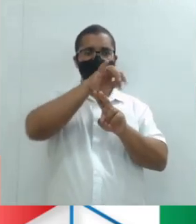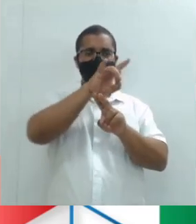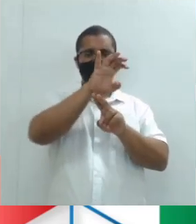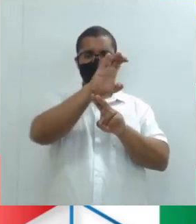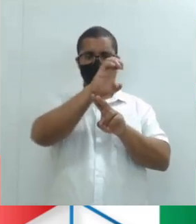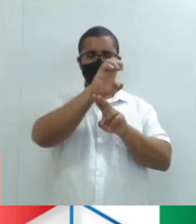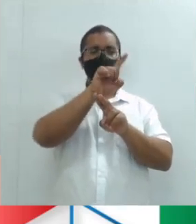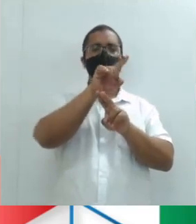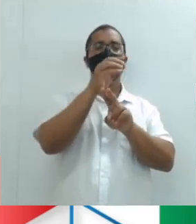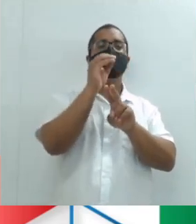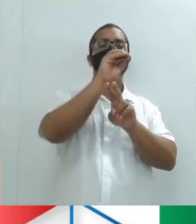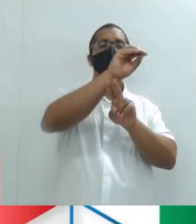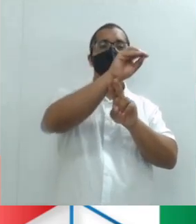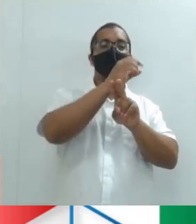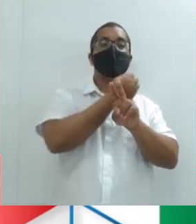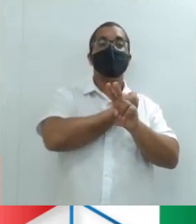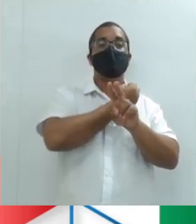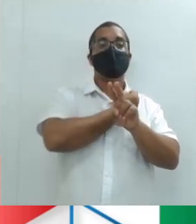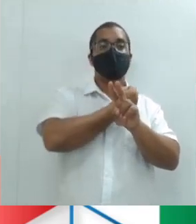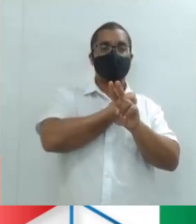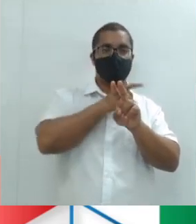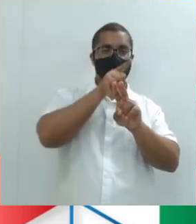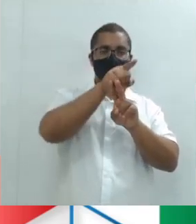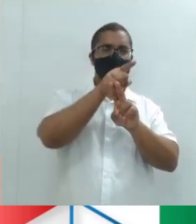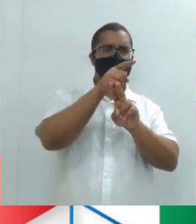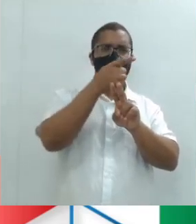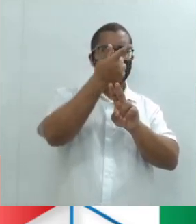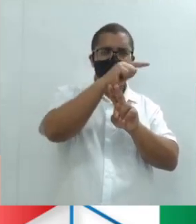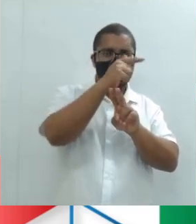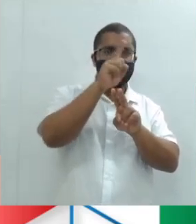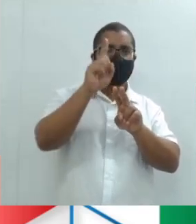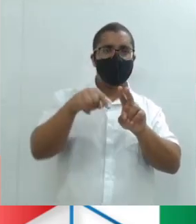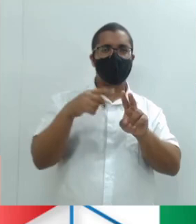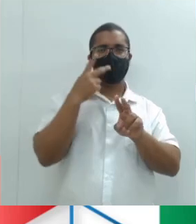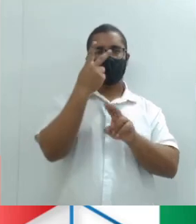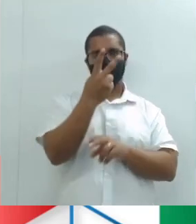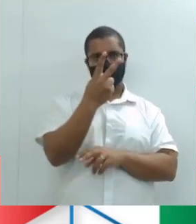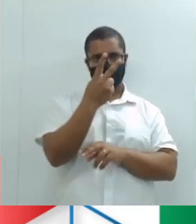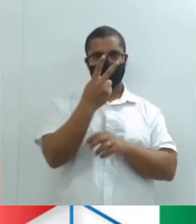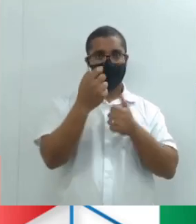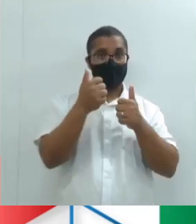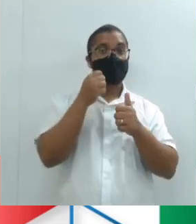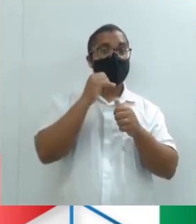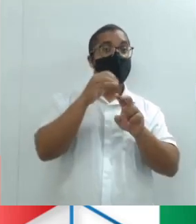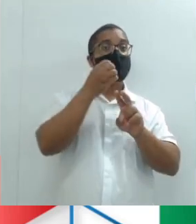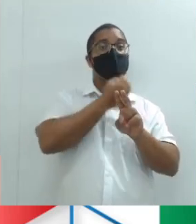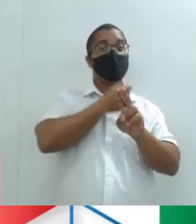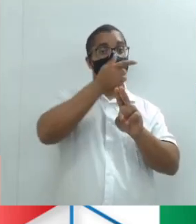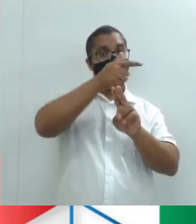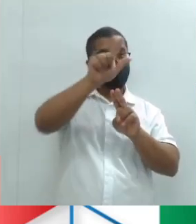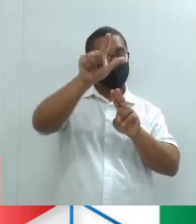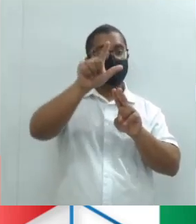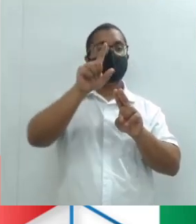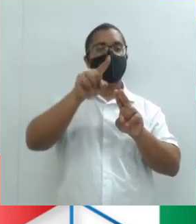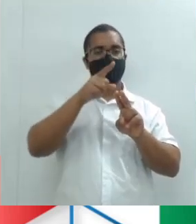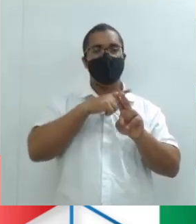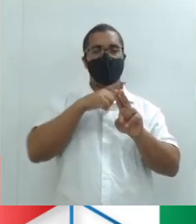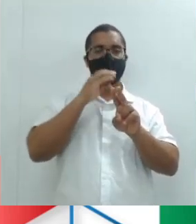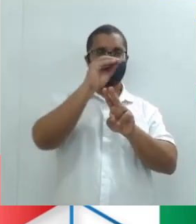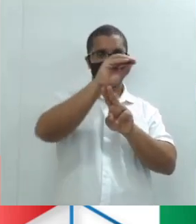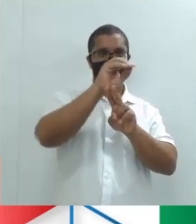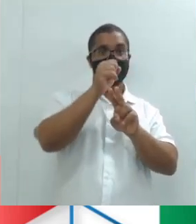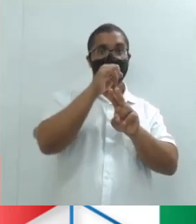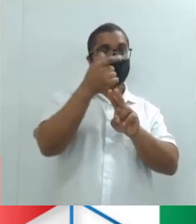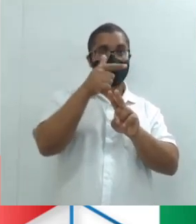tiver nenhum número, é raiz quadrada. Não se preocupa. Se não aparecer nenhum número aí, ela é raiz quadrada. O 8 é o radicando,